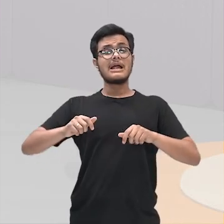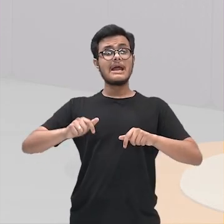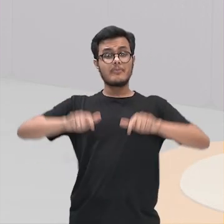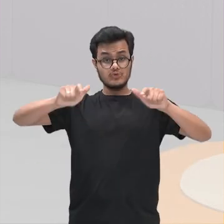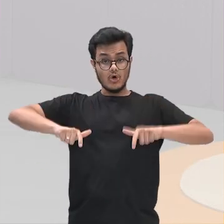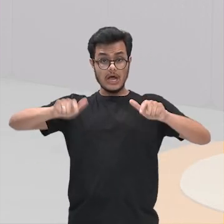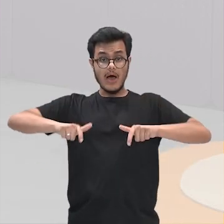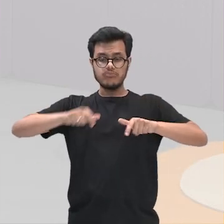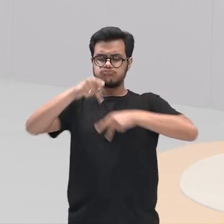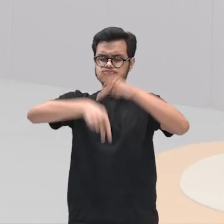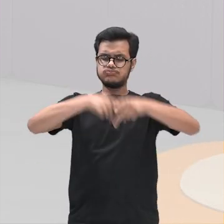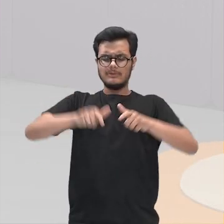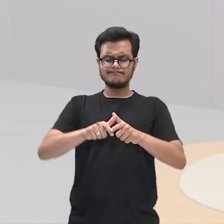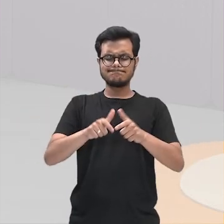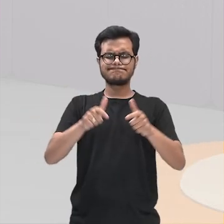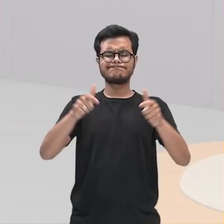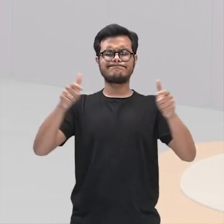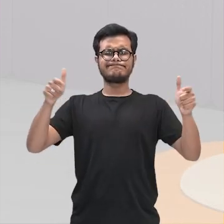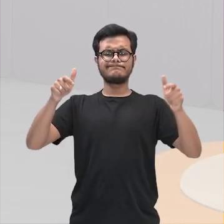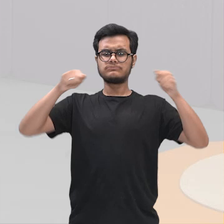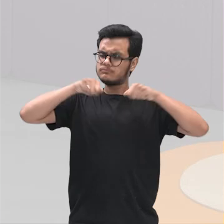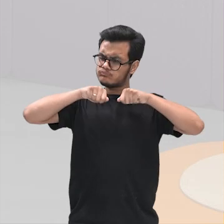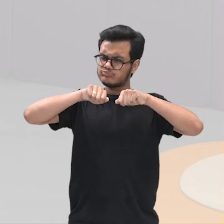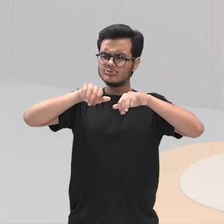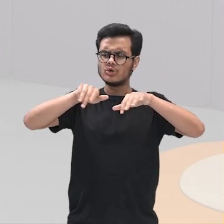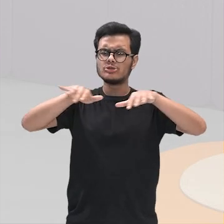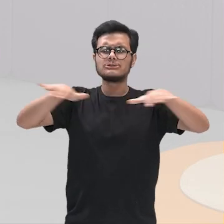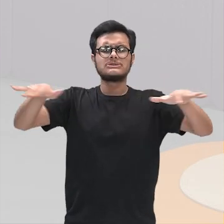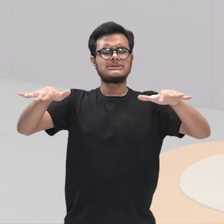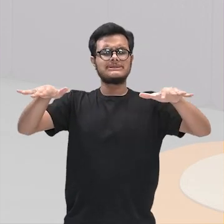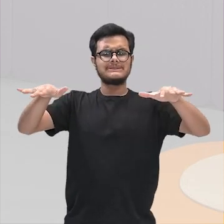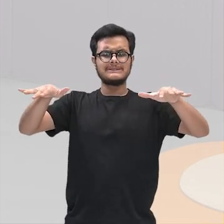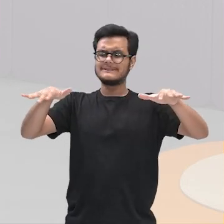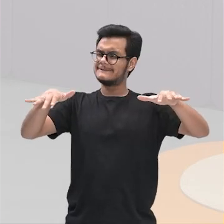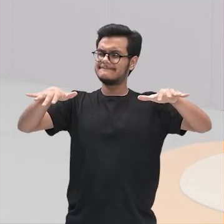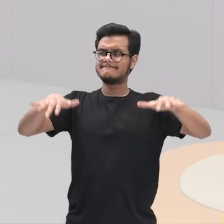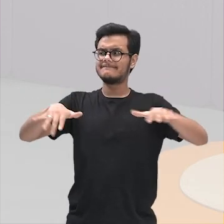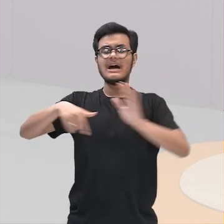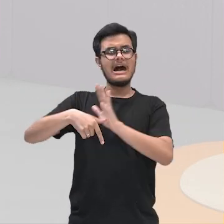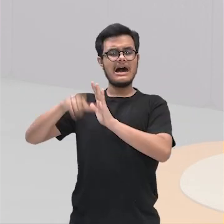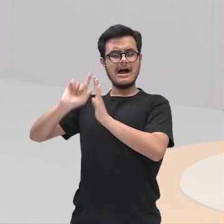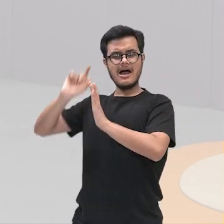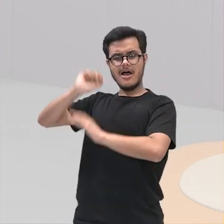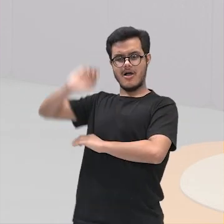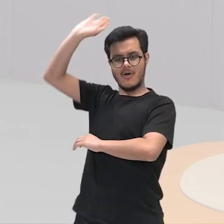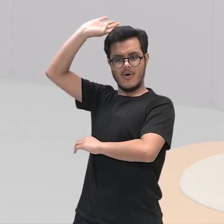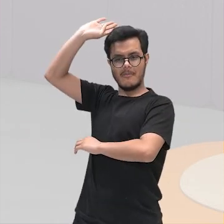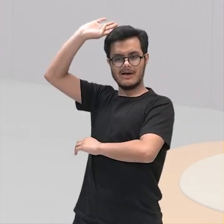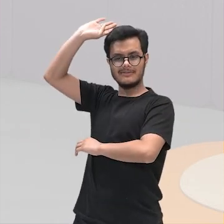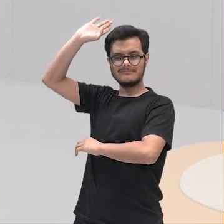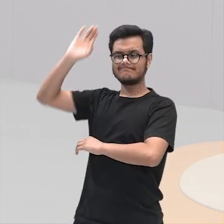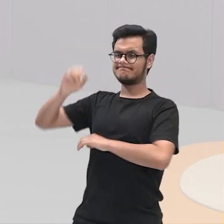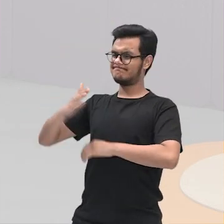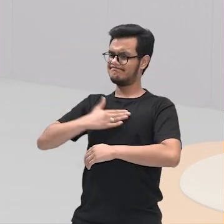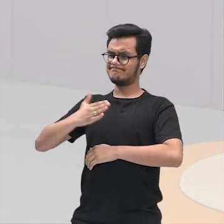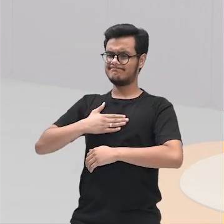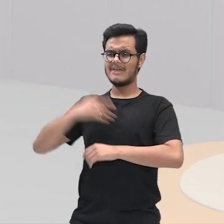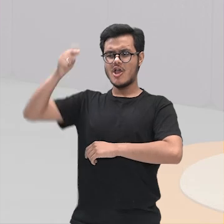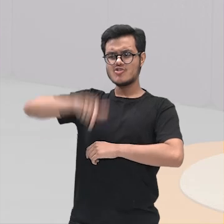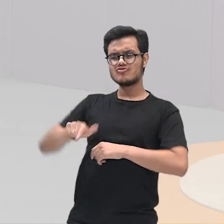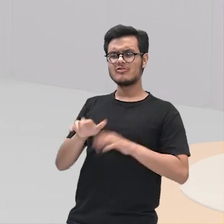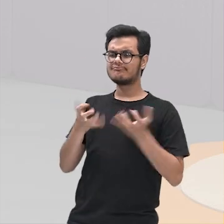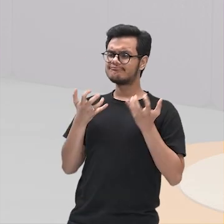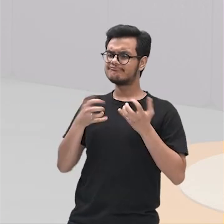Olha só, Justiniano buscou reconquistar as antigas terras do Império Romano Ocidental.